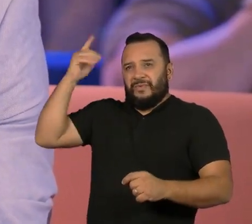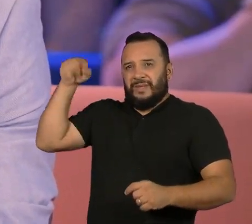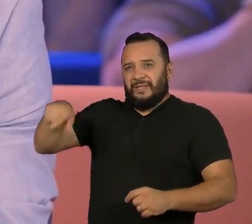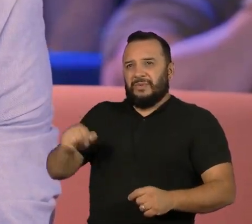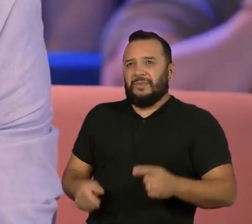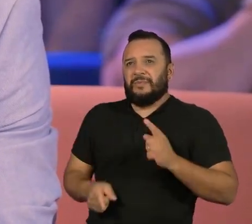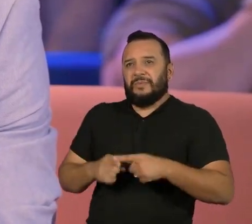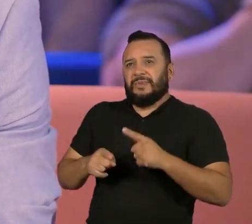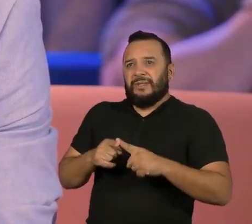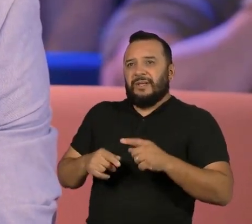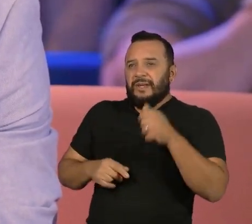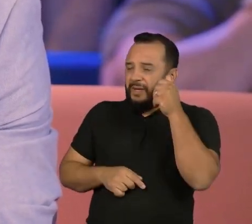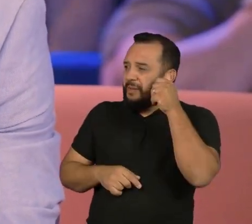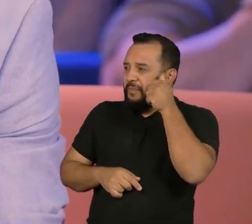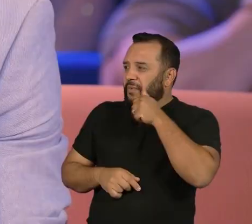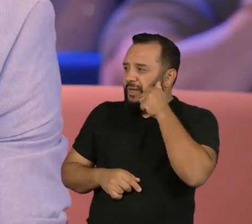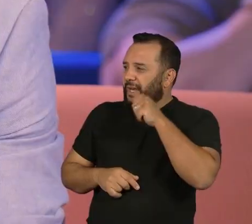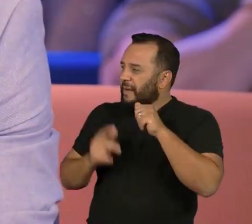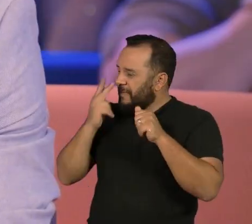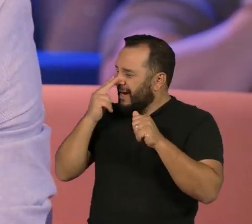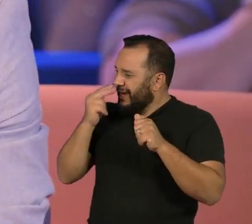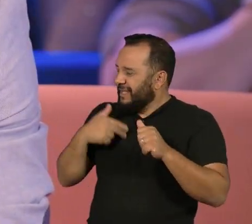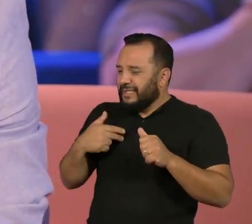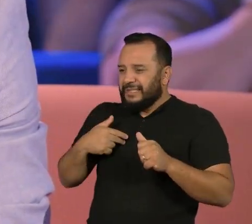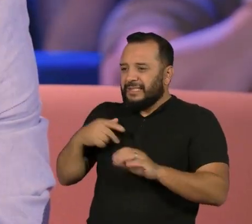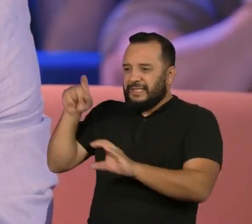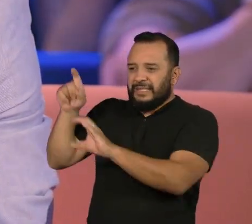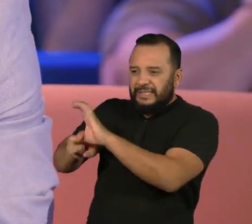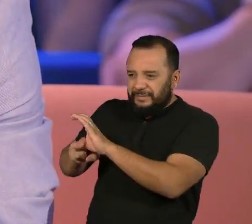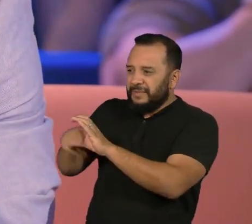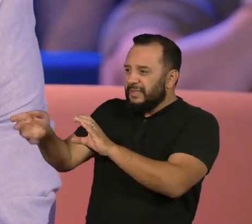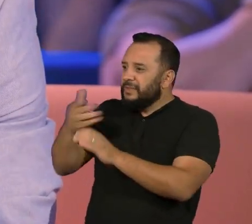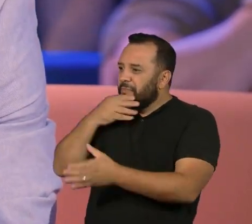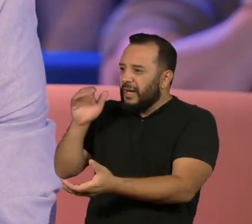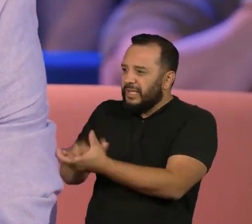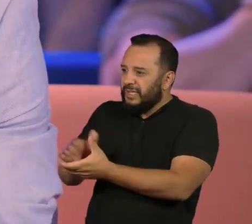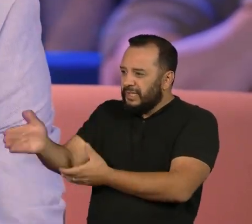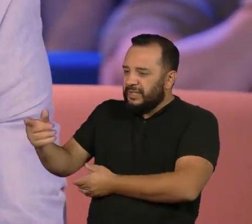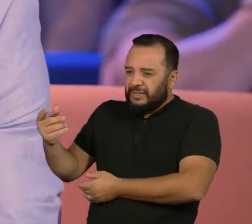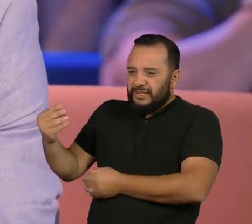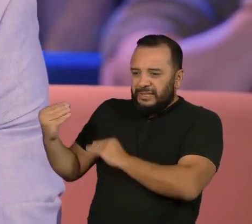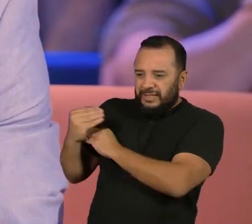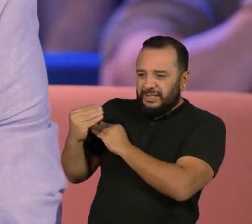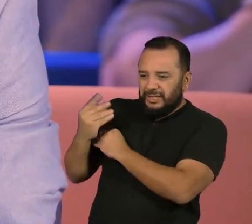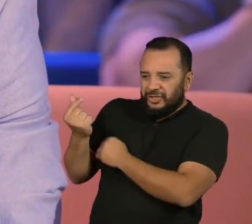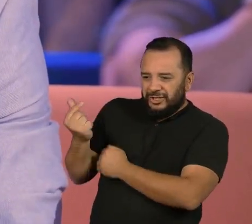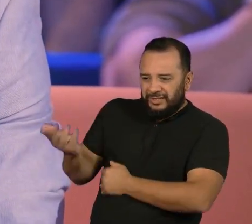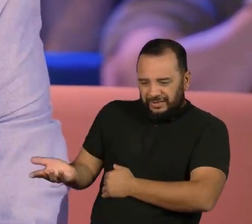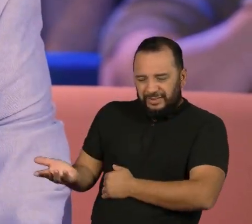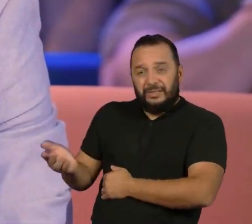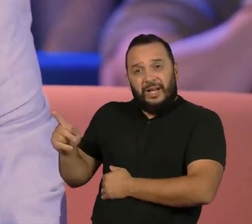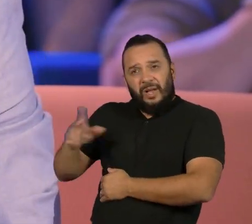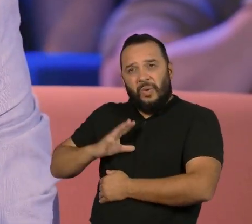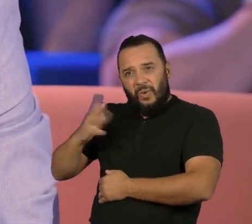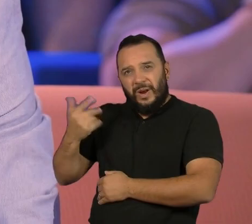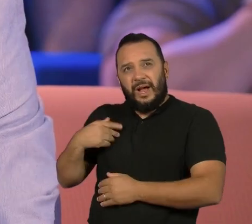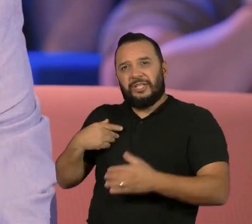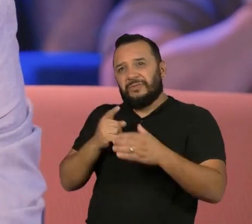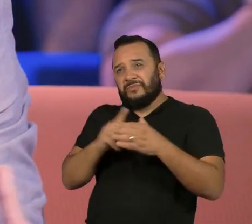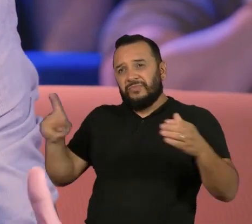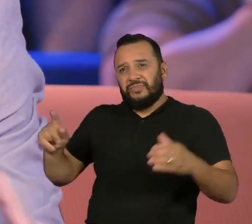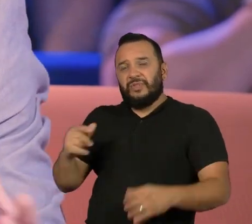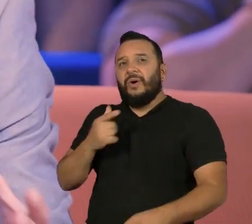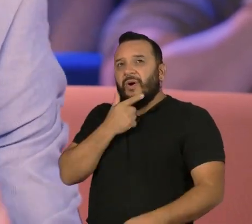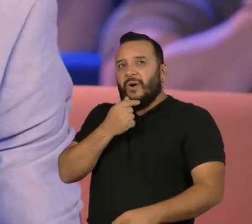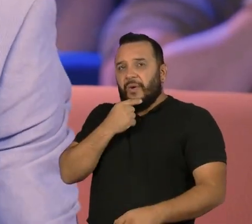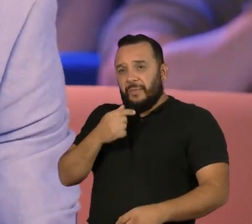uma situação que elas ficam presas, porque elas dependem financeiramente do marido. E quando elas têm esse ato de coragem, um homem vem atrás, porque